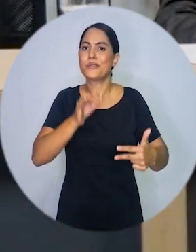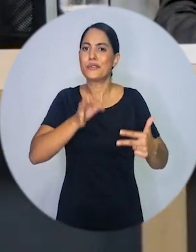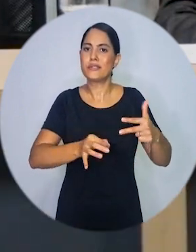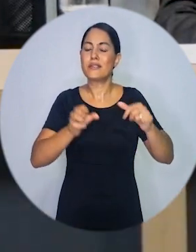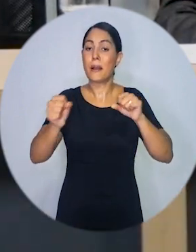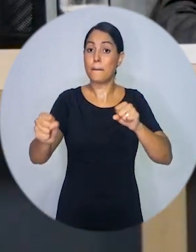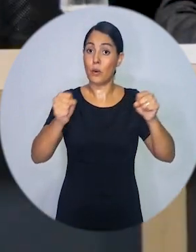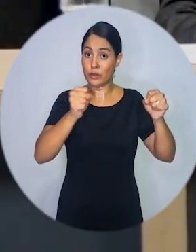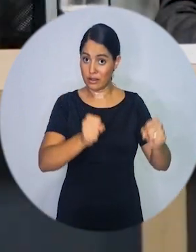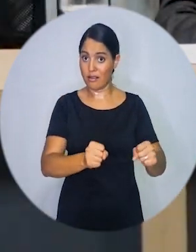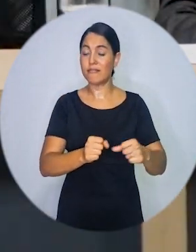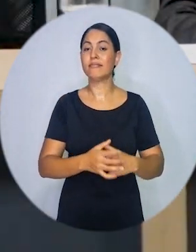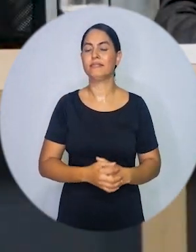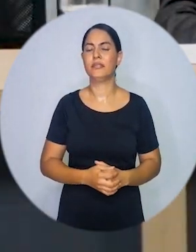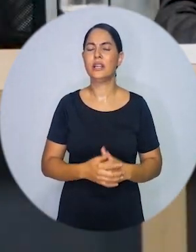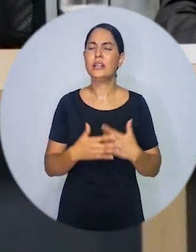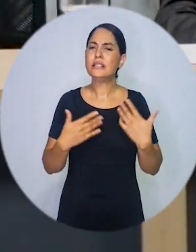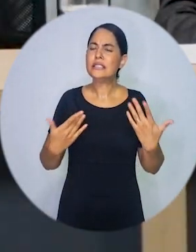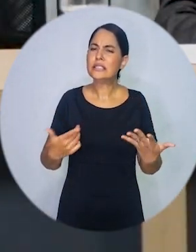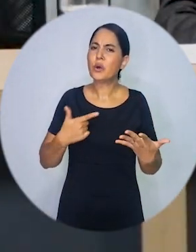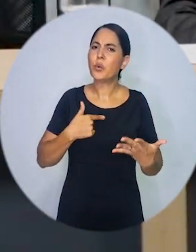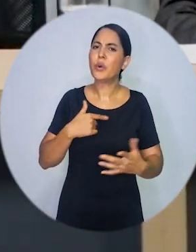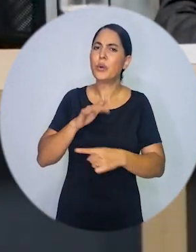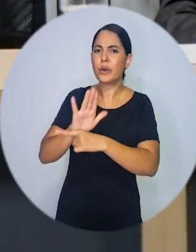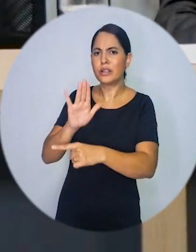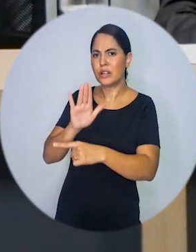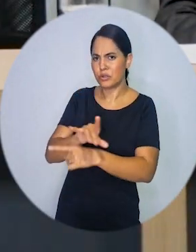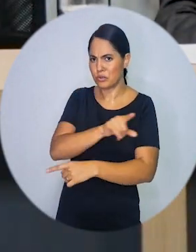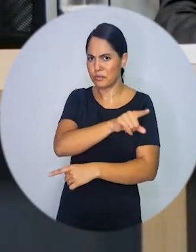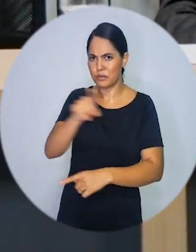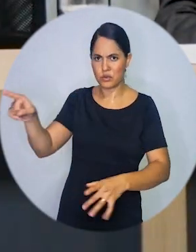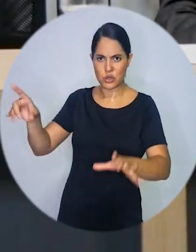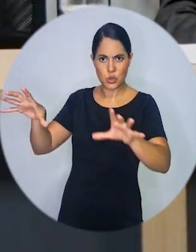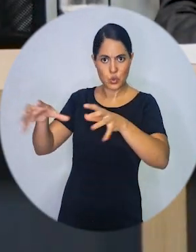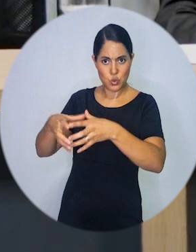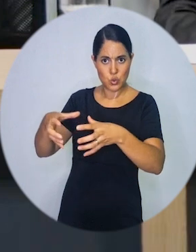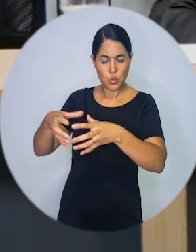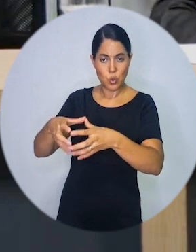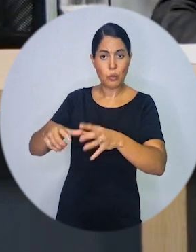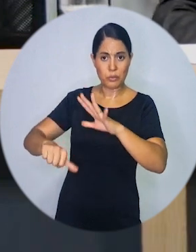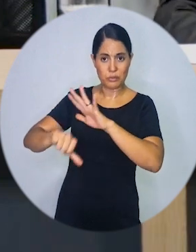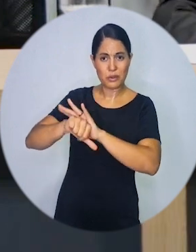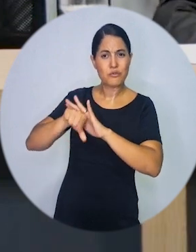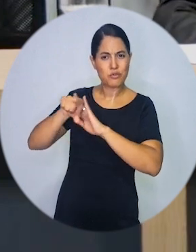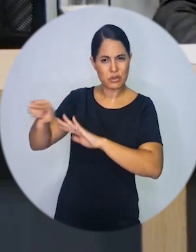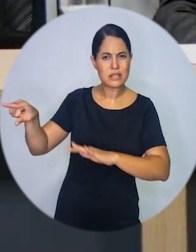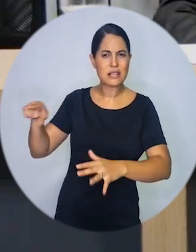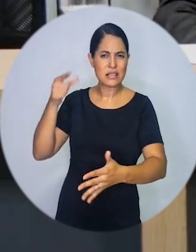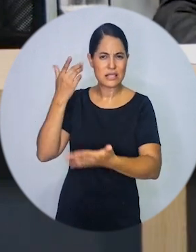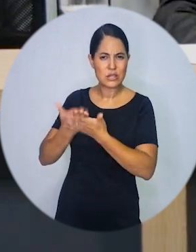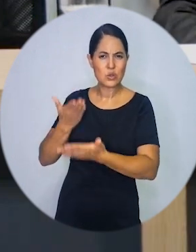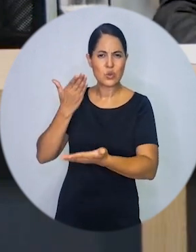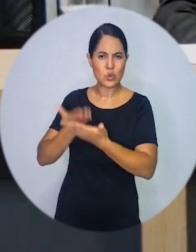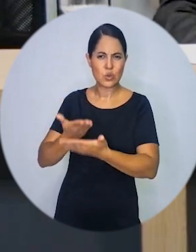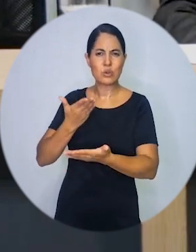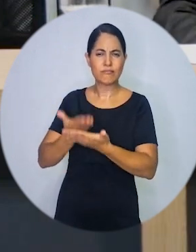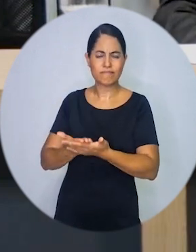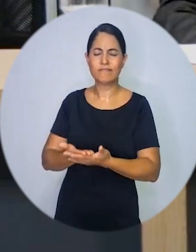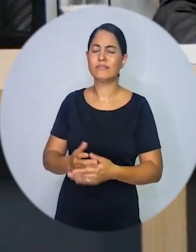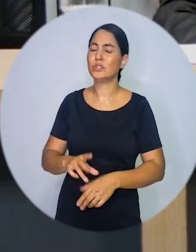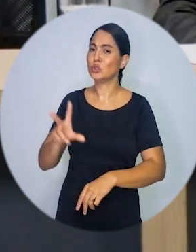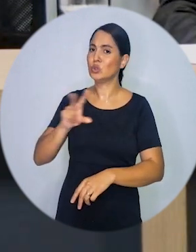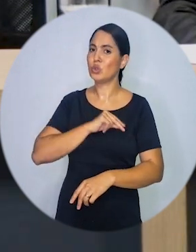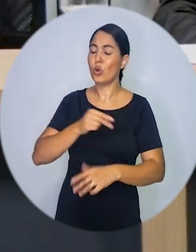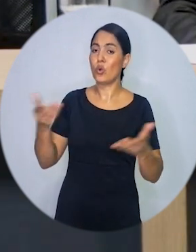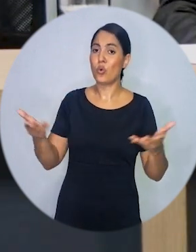na verdade, o Poder Judiciário. Então, a pequena ajuda que eu quero dar a vocês, criminalistas que estudam